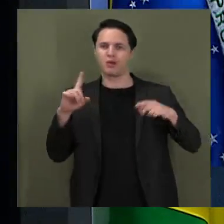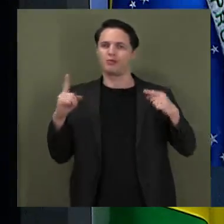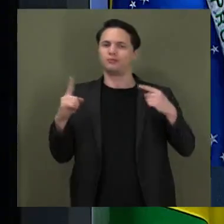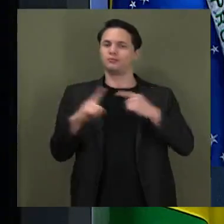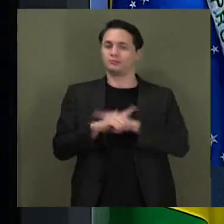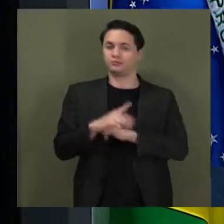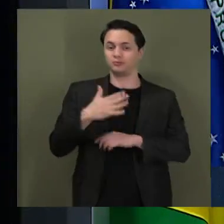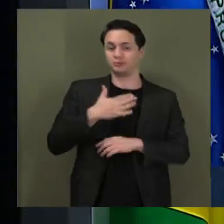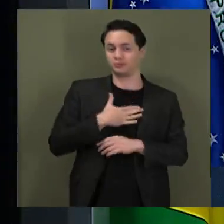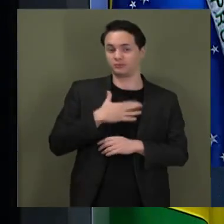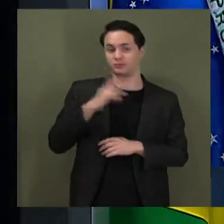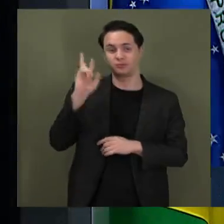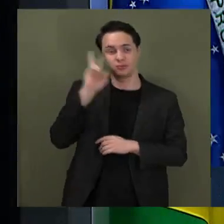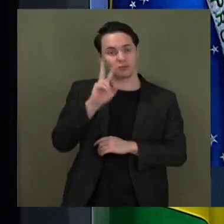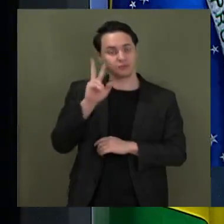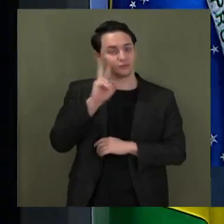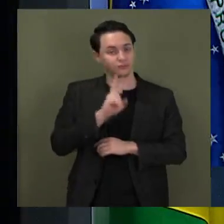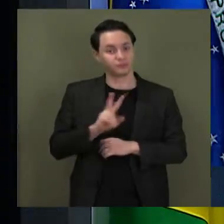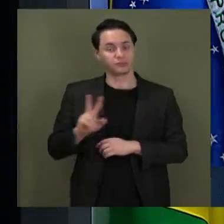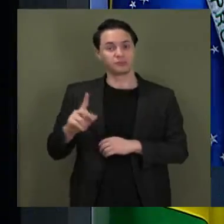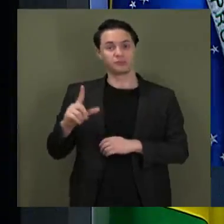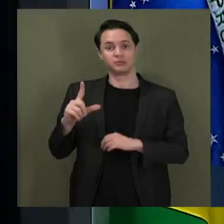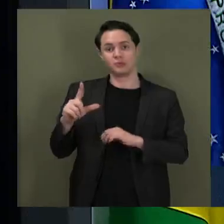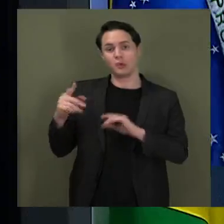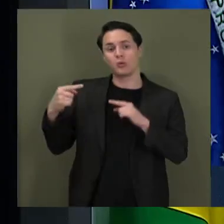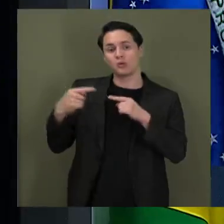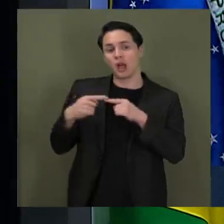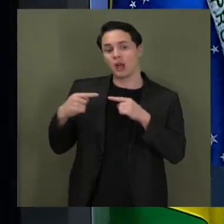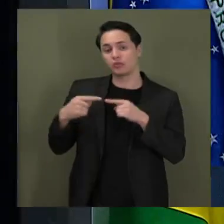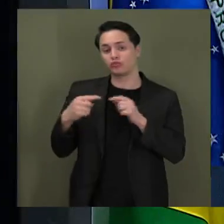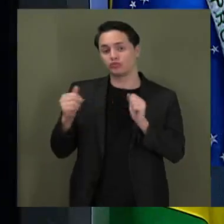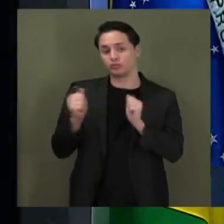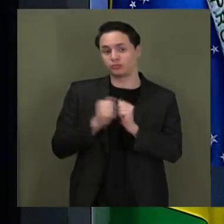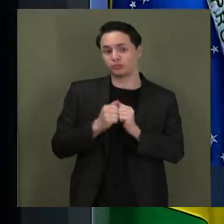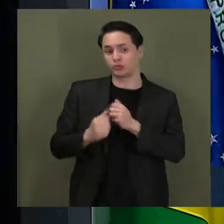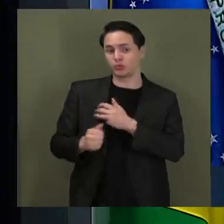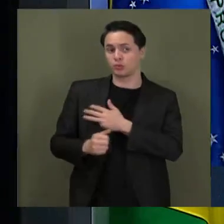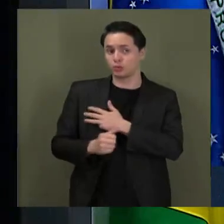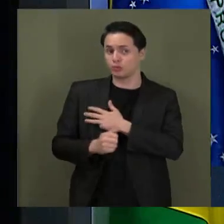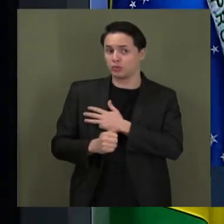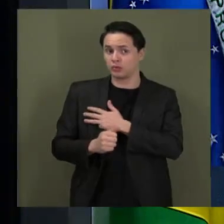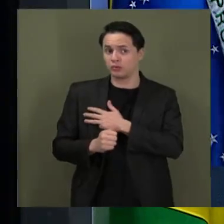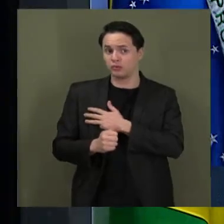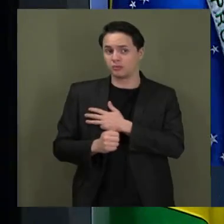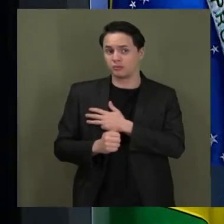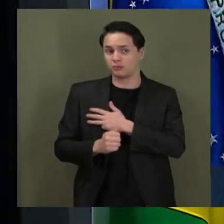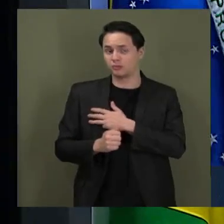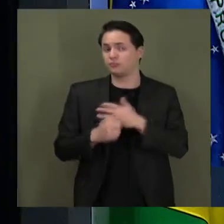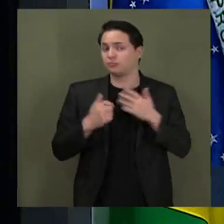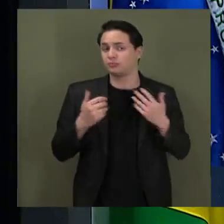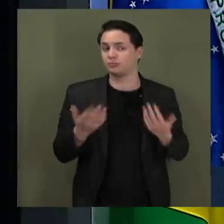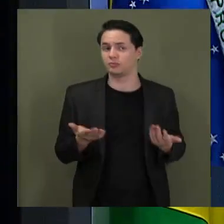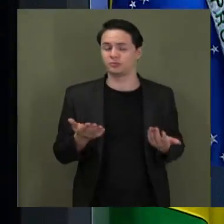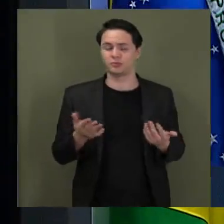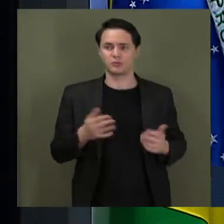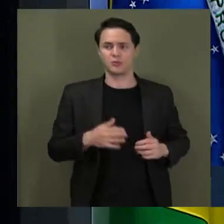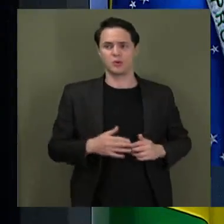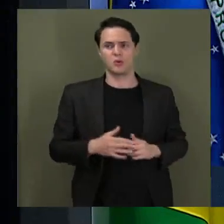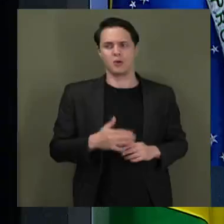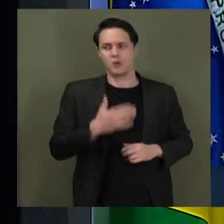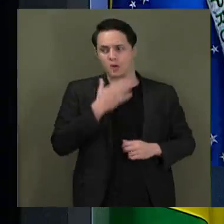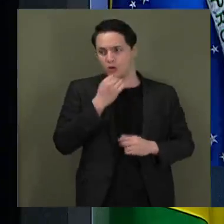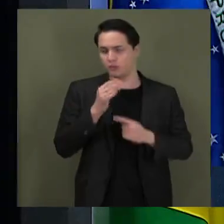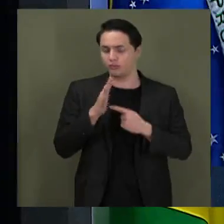dele com Lula, com o governo passado. Ele demonstrou isso. Ele expôs